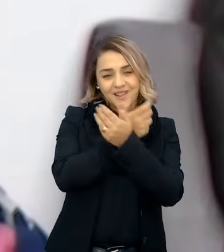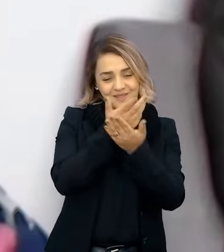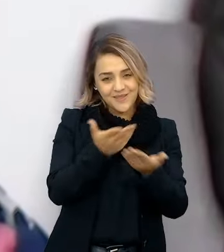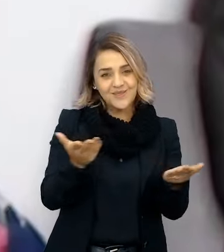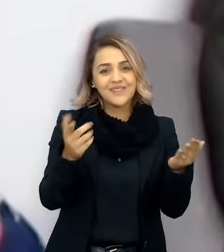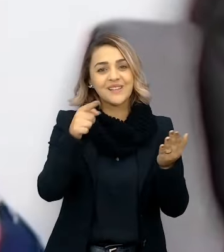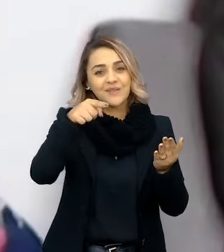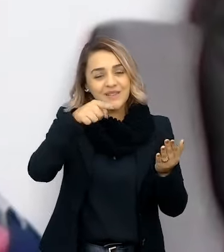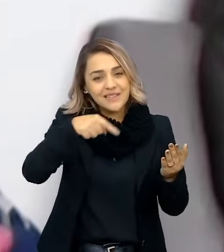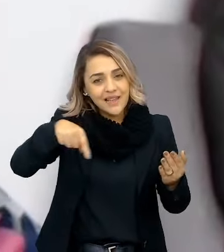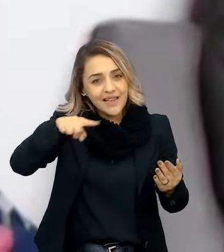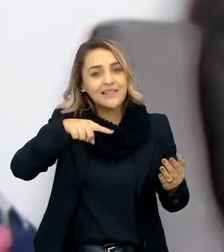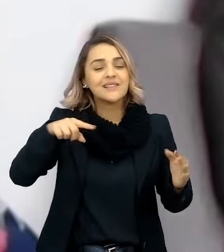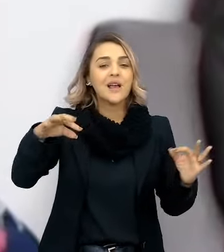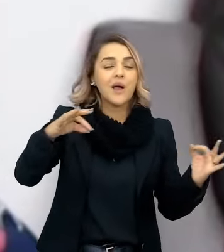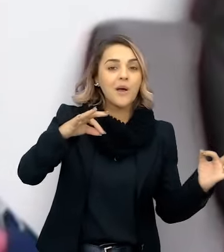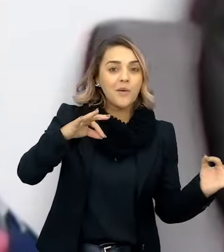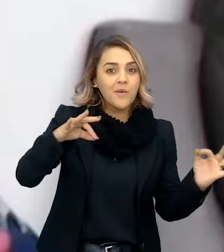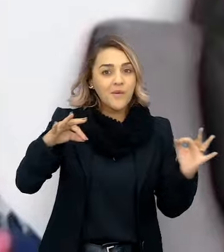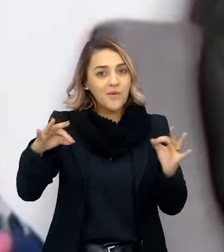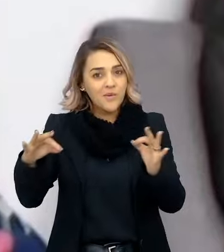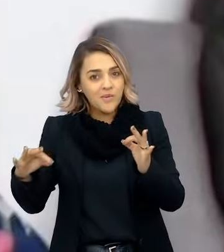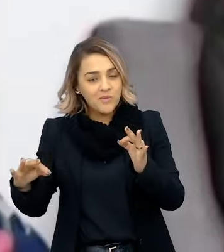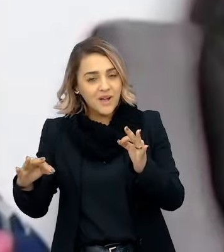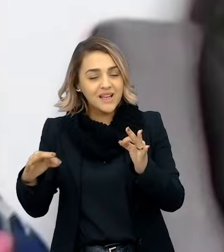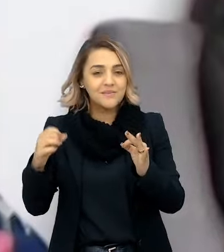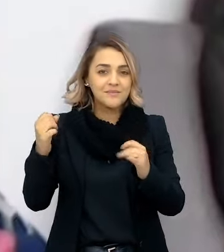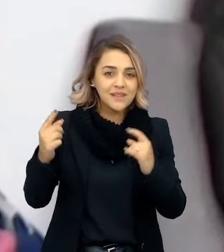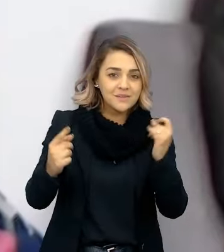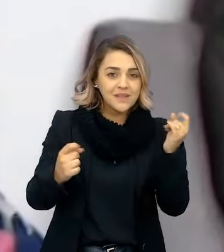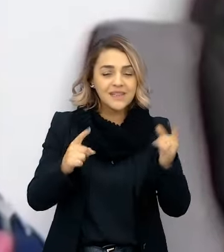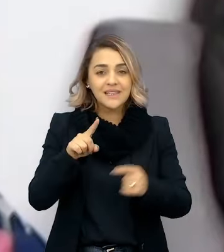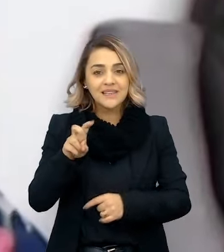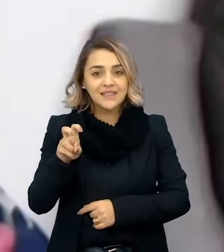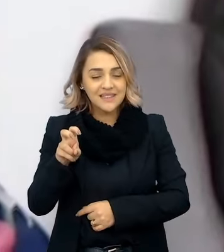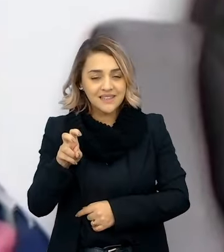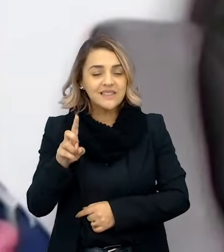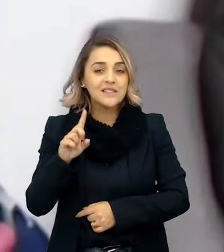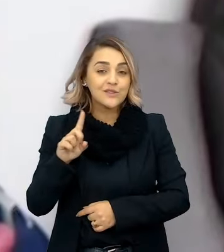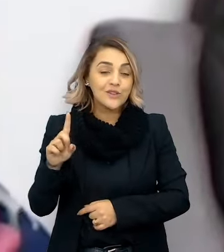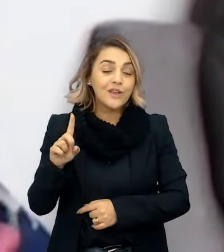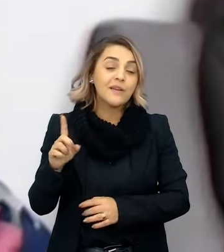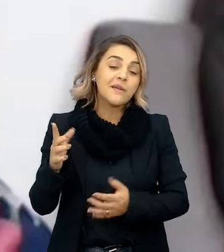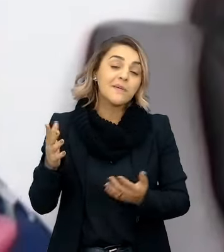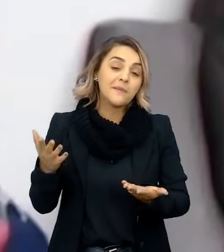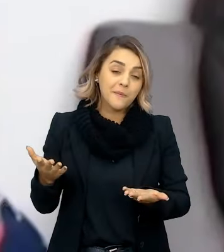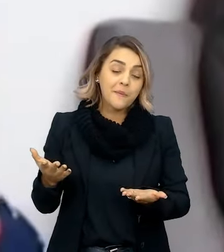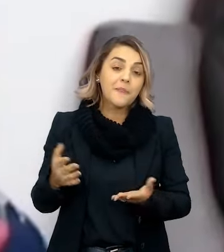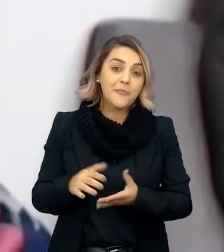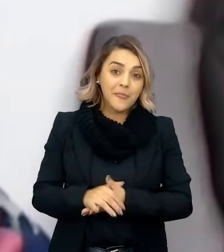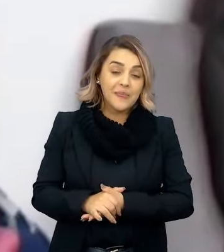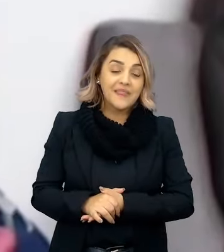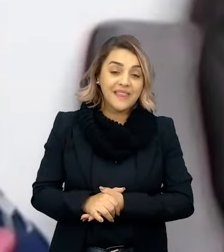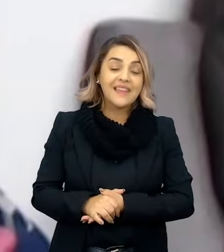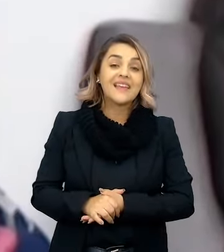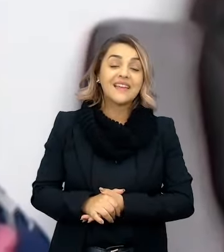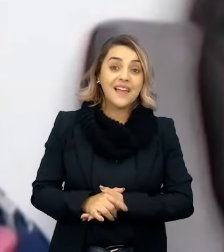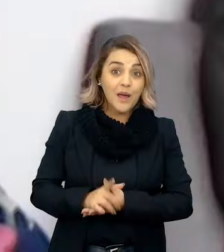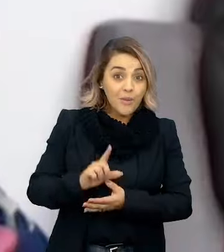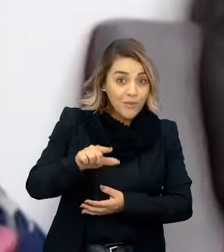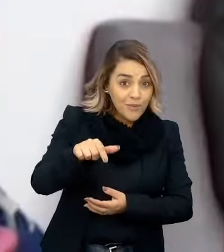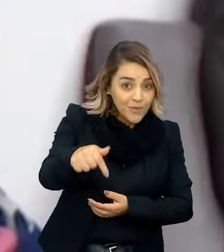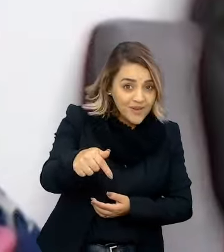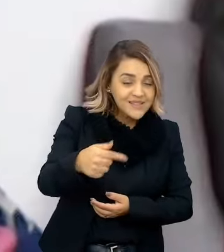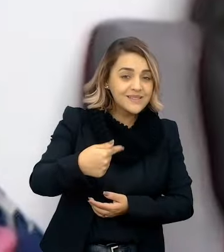aí semanalmente, né, a cada 15 dias, né, a formação do professor Marco, mas na outra semana ele estará